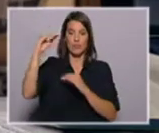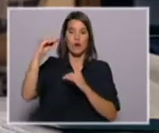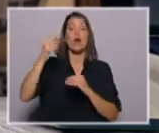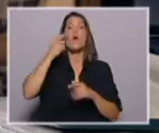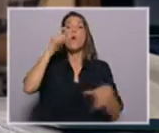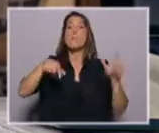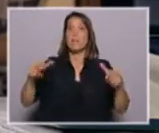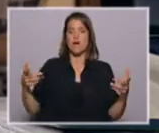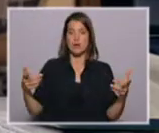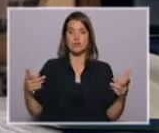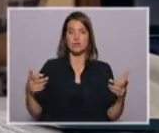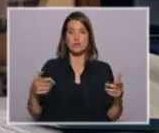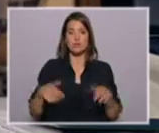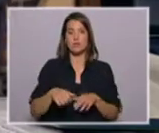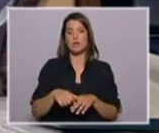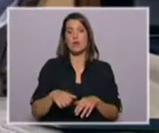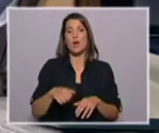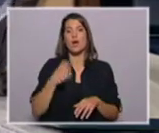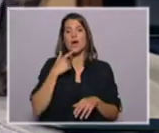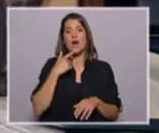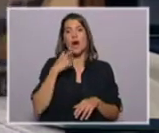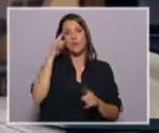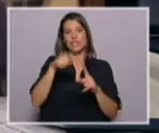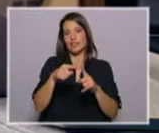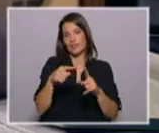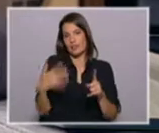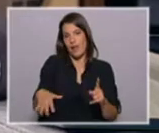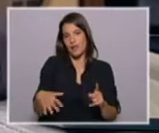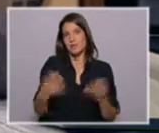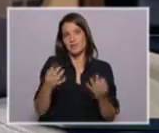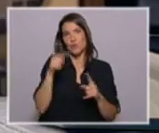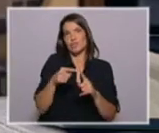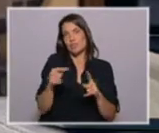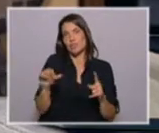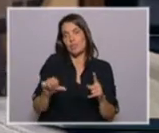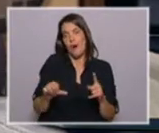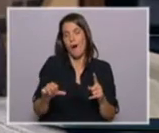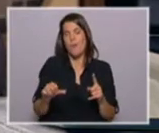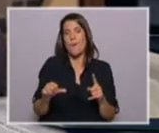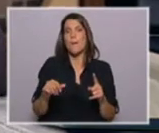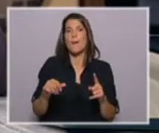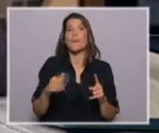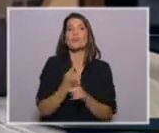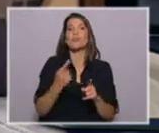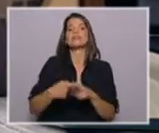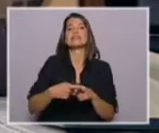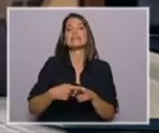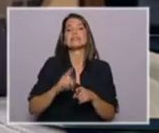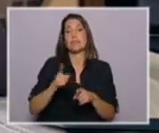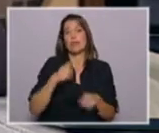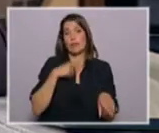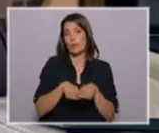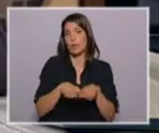nunca fomos tão longe pelos motivos errados. Porque, de facto, foi pelos motivos errados. A nossa ida à Lua era uma motivação